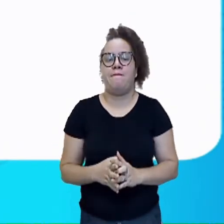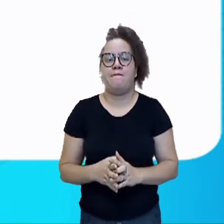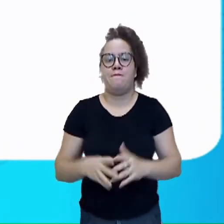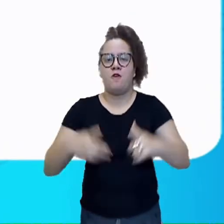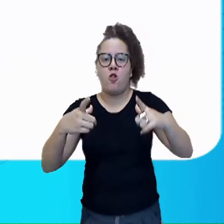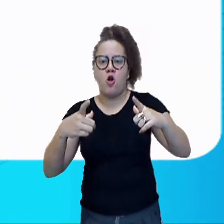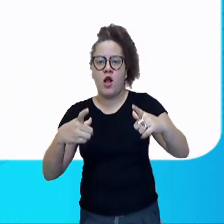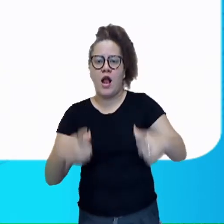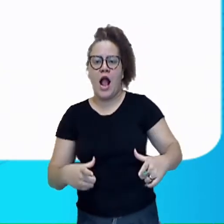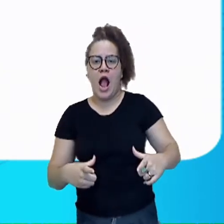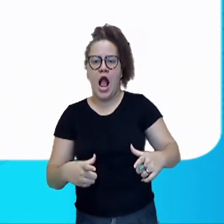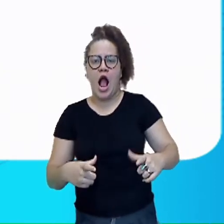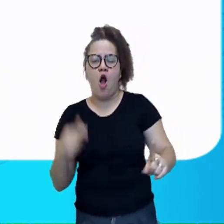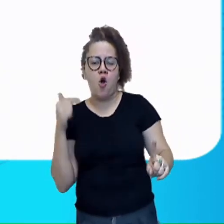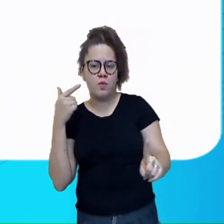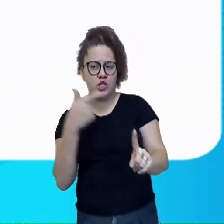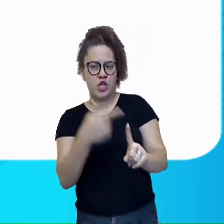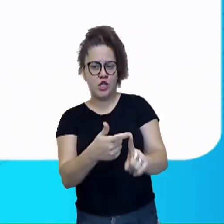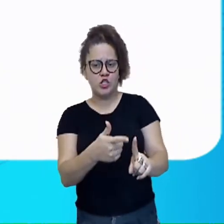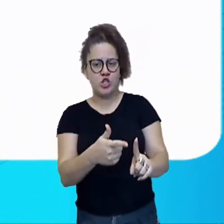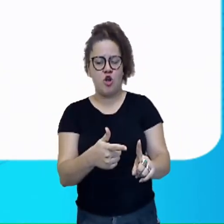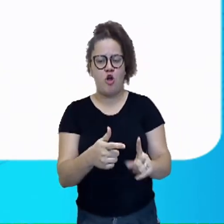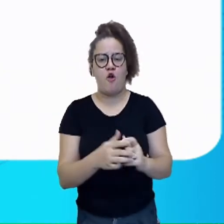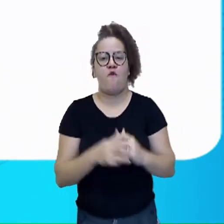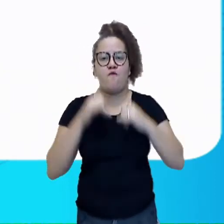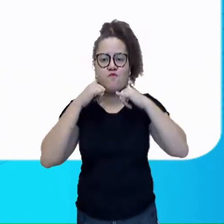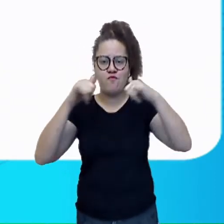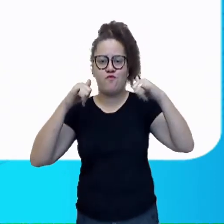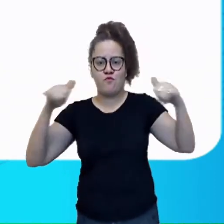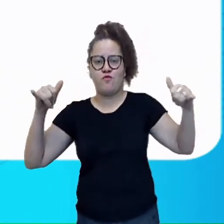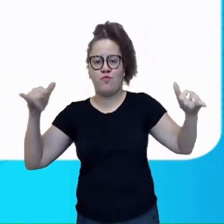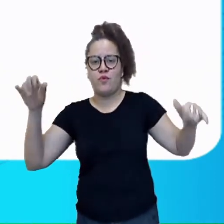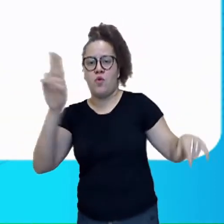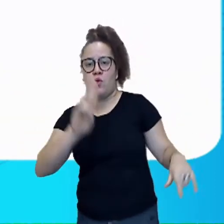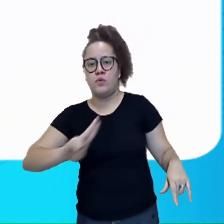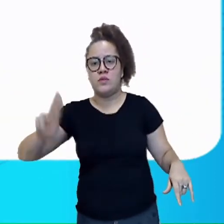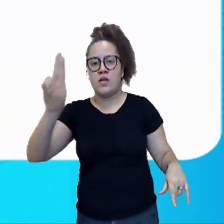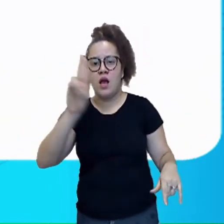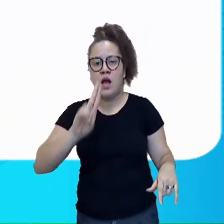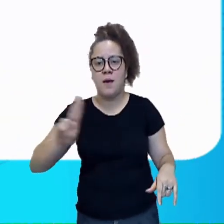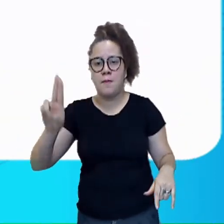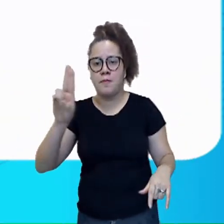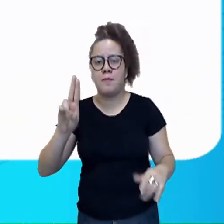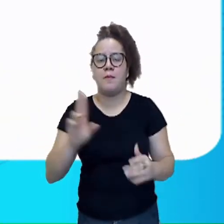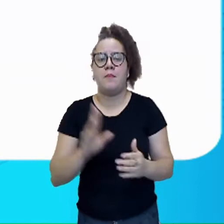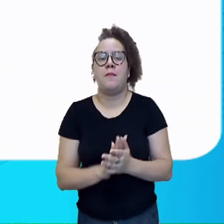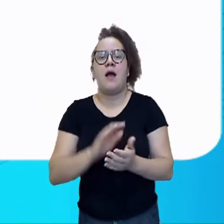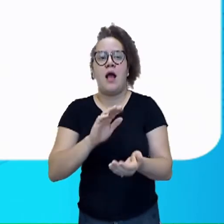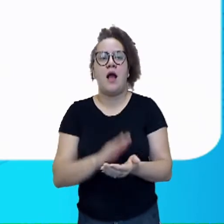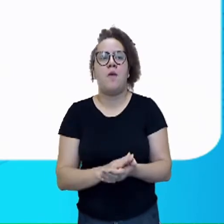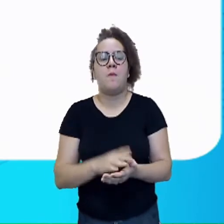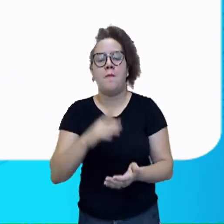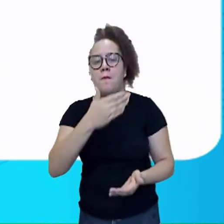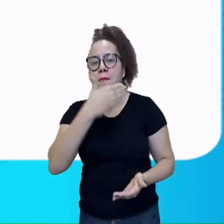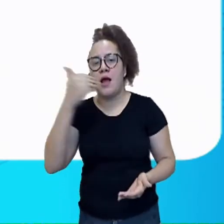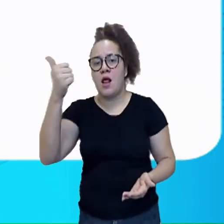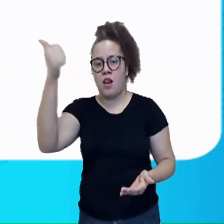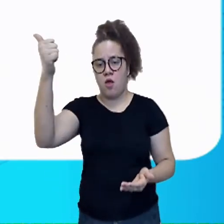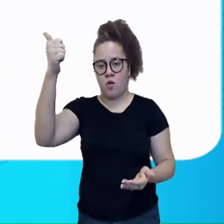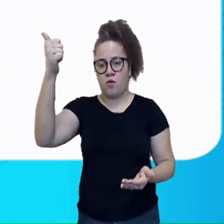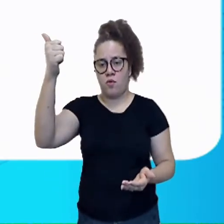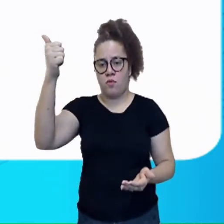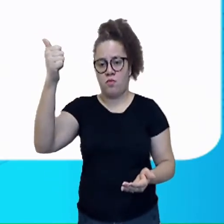local e o objetivo da mensagem que será transmitida, utilizamos o meio de comunicação mais adequado